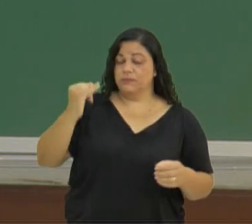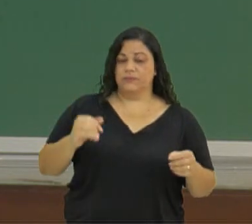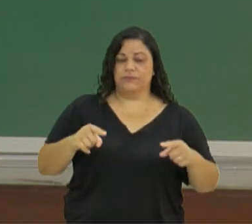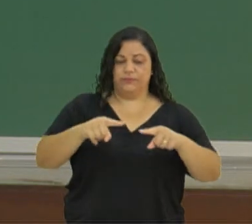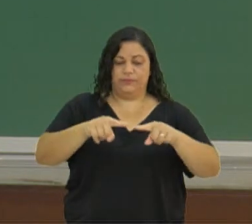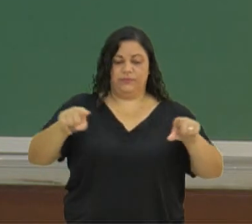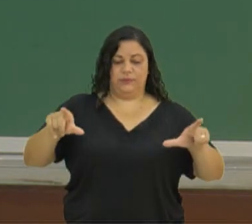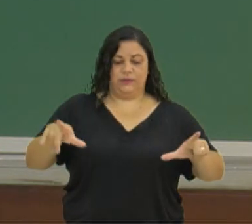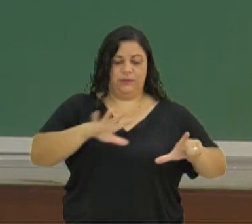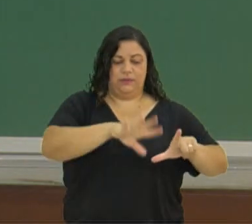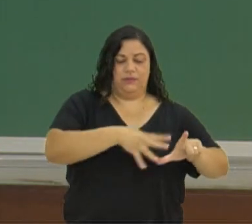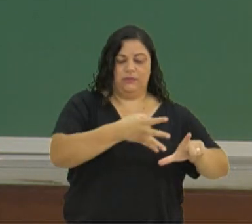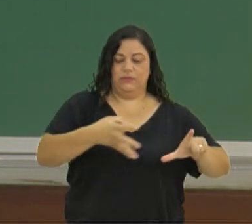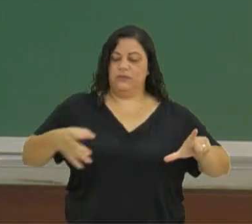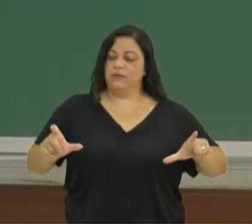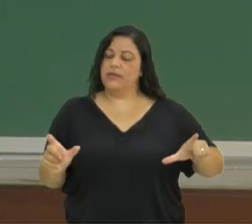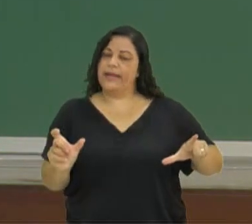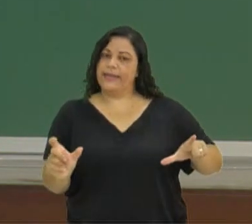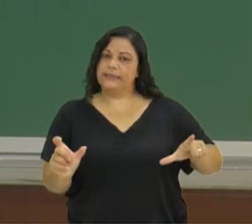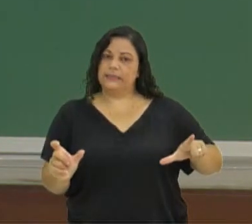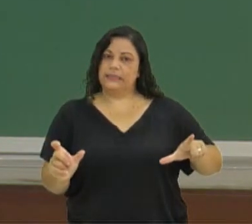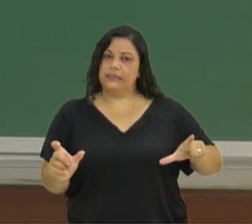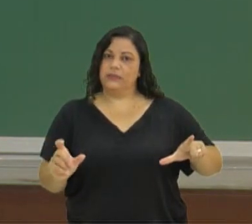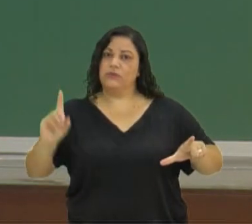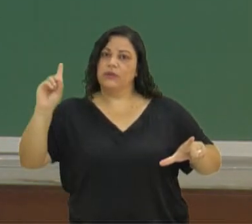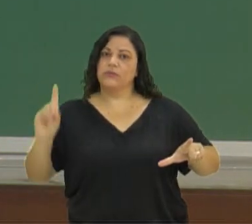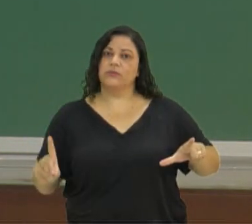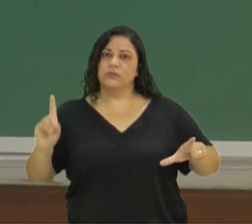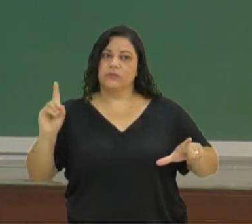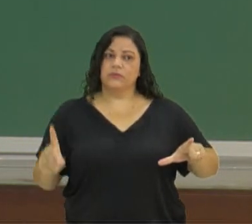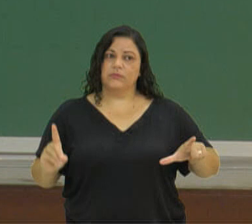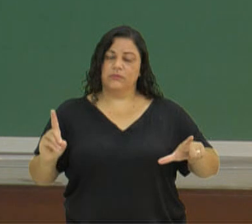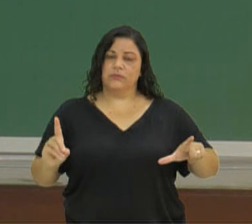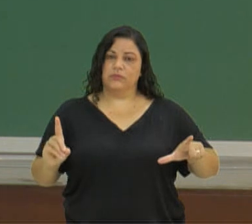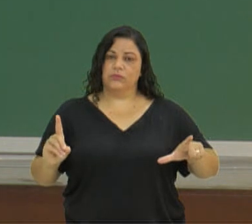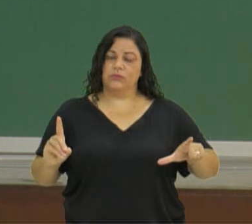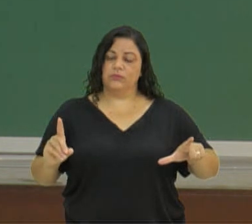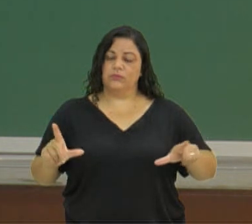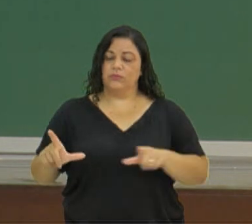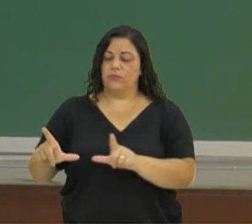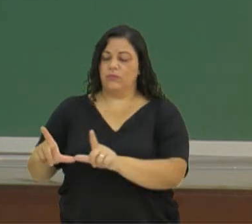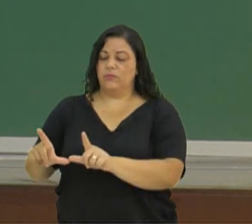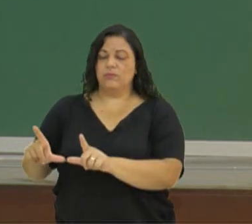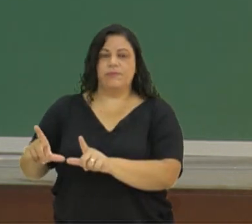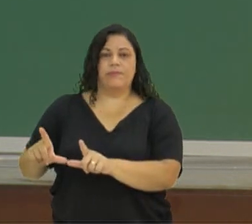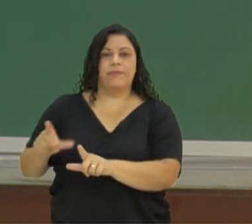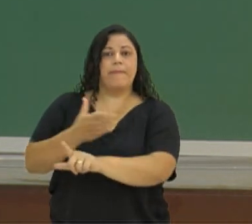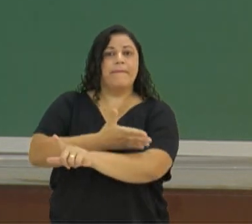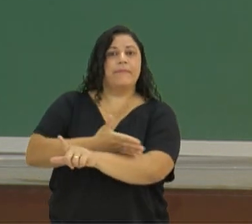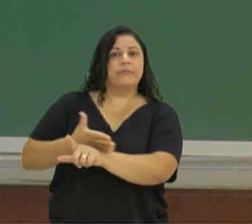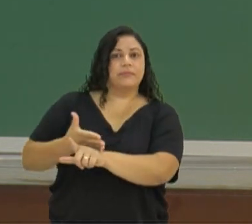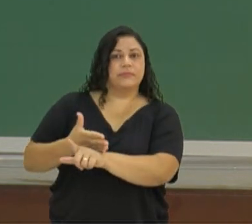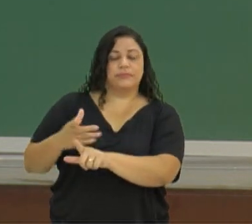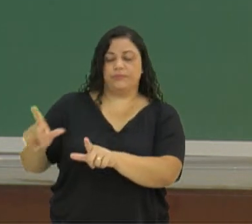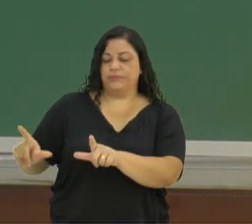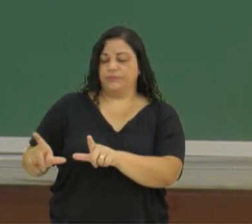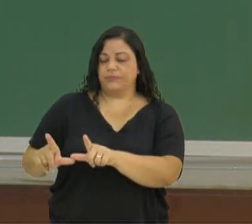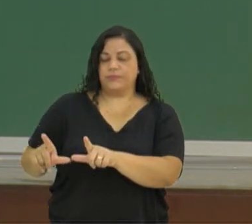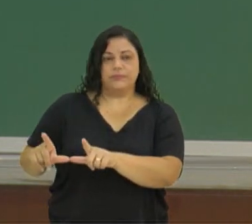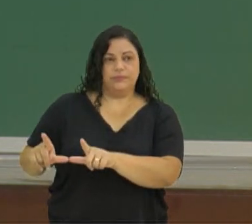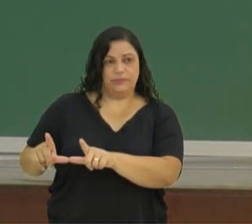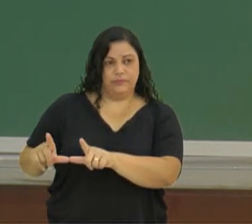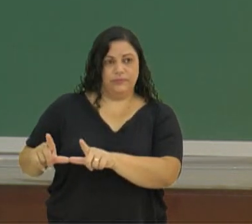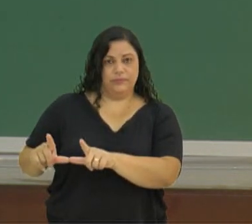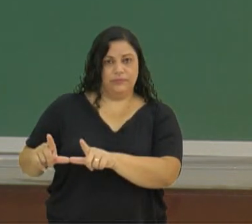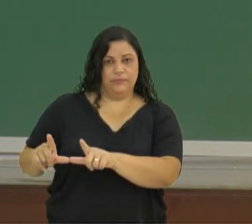branca do lado direito de cada jogador, a casa do lado direito de cada jogador precisa ser uma casa de